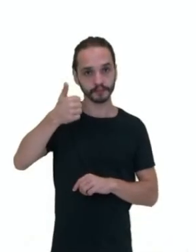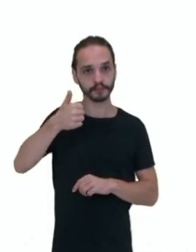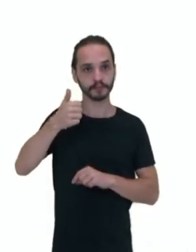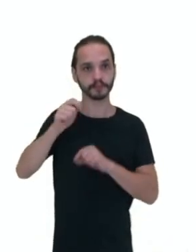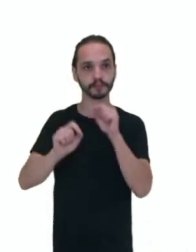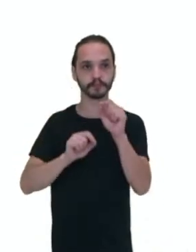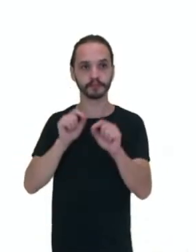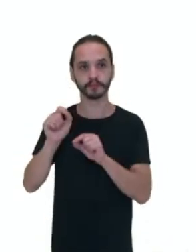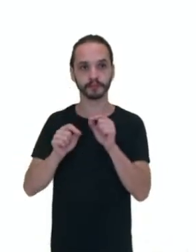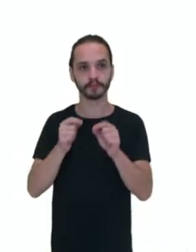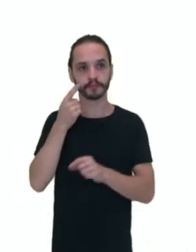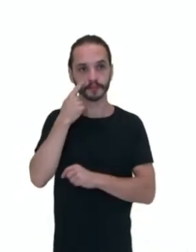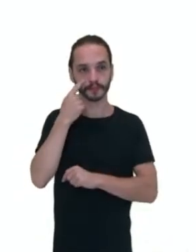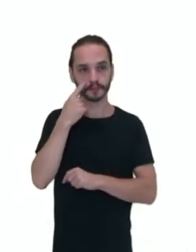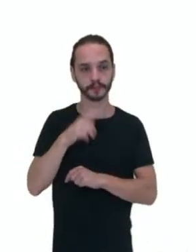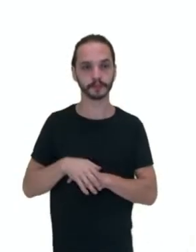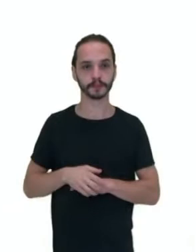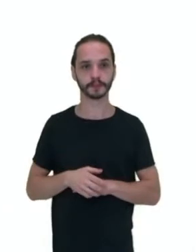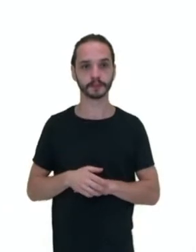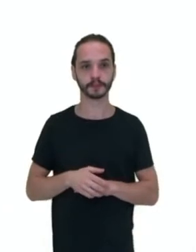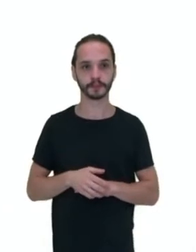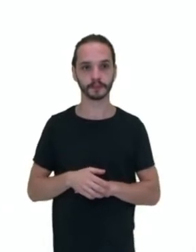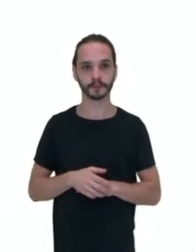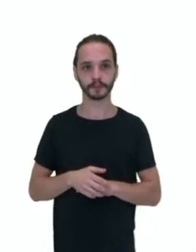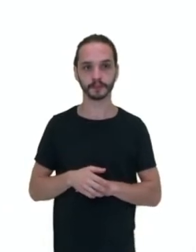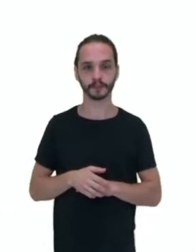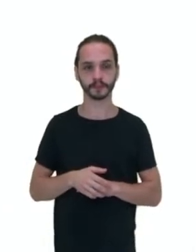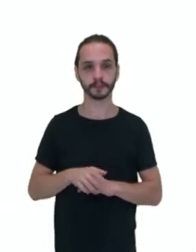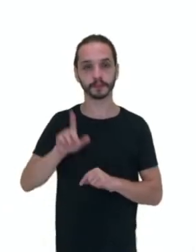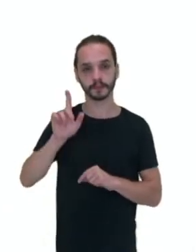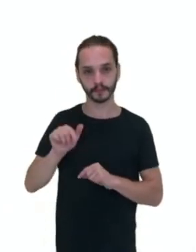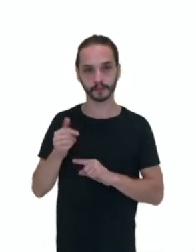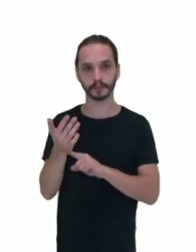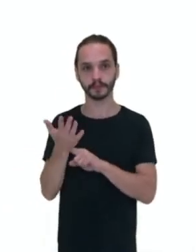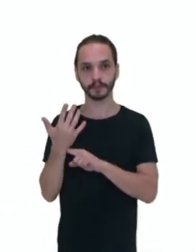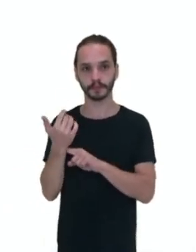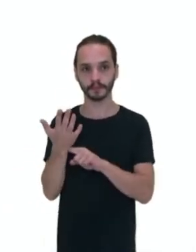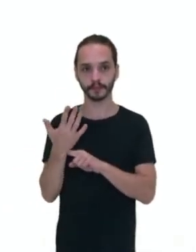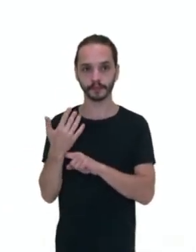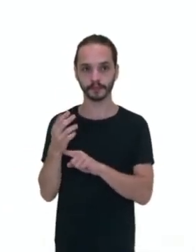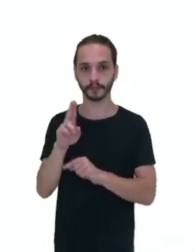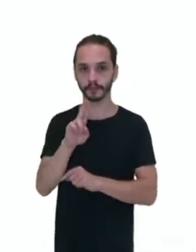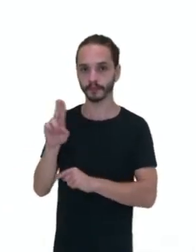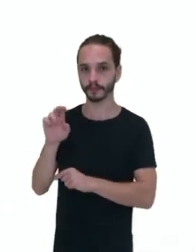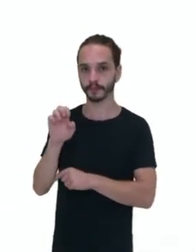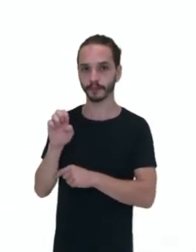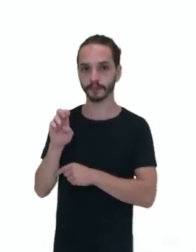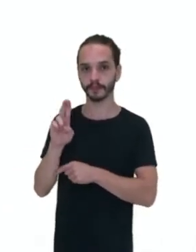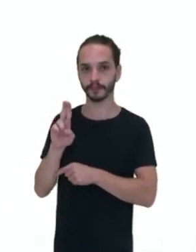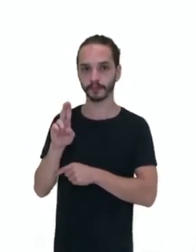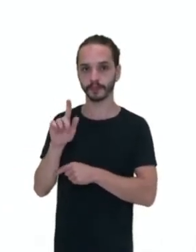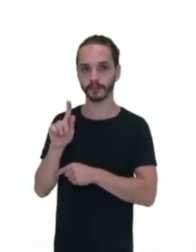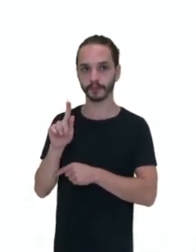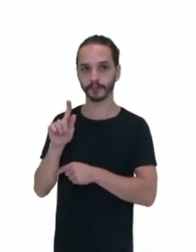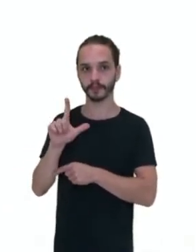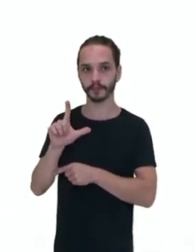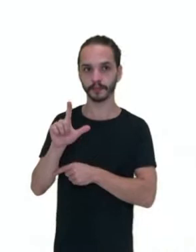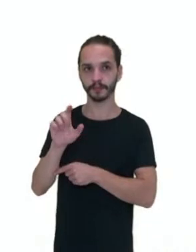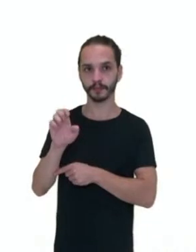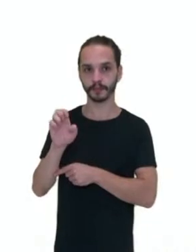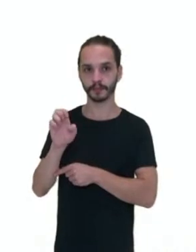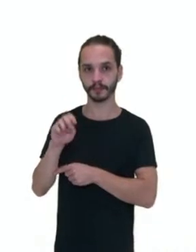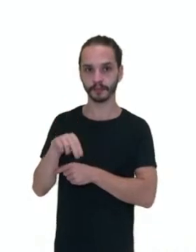tópico, né, este daqui, são das algas chamadas de